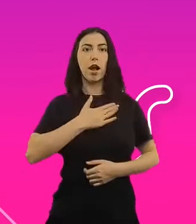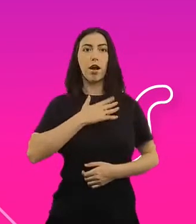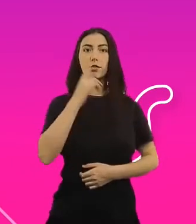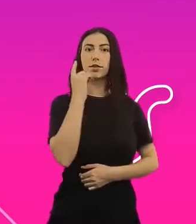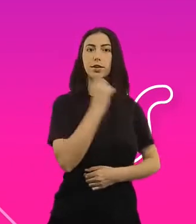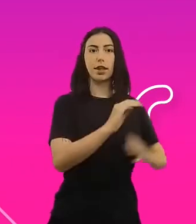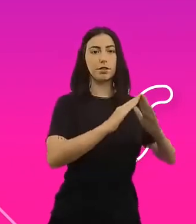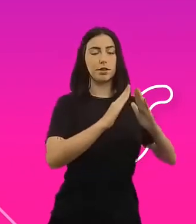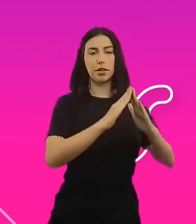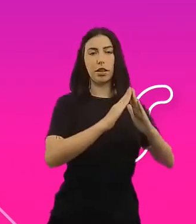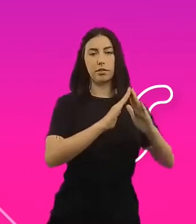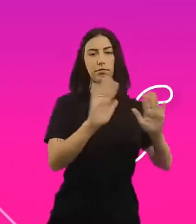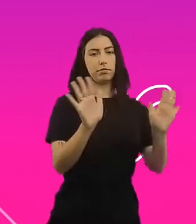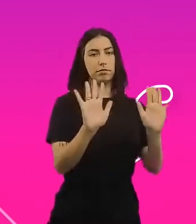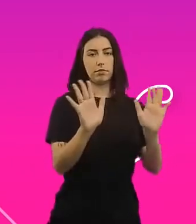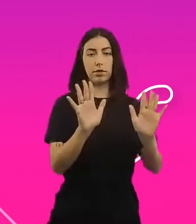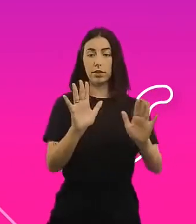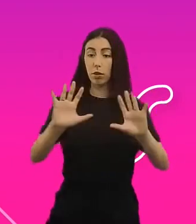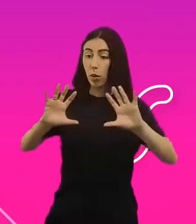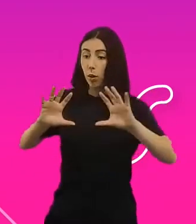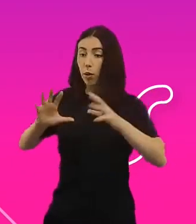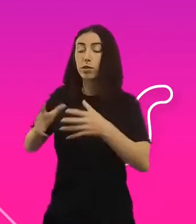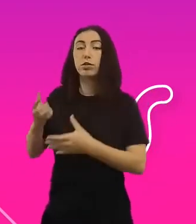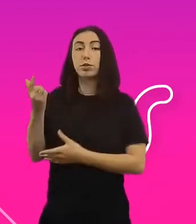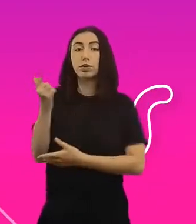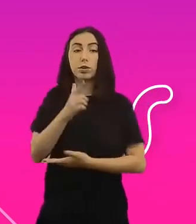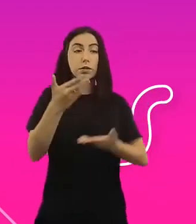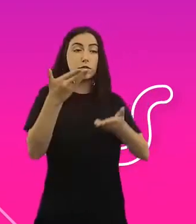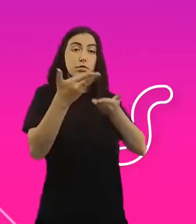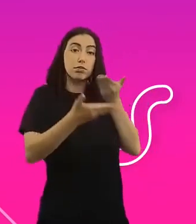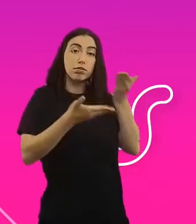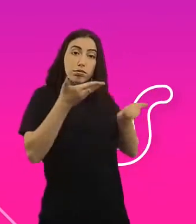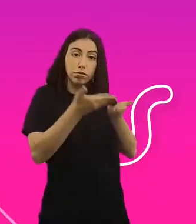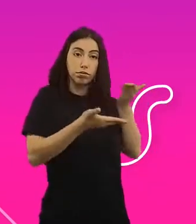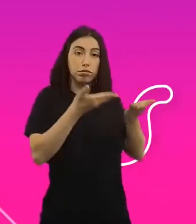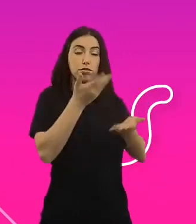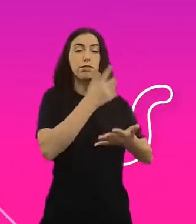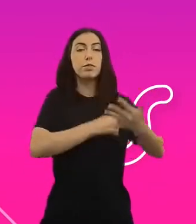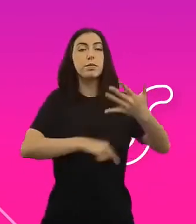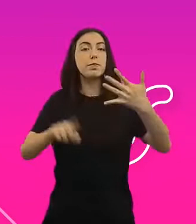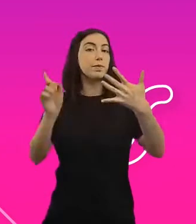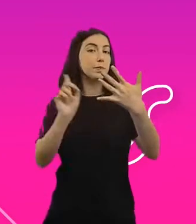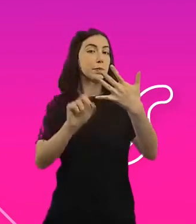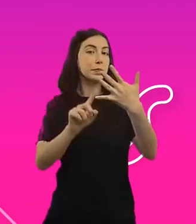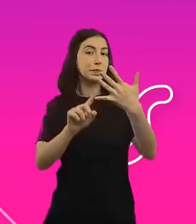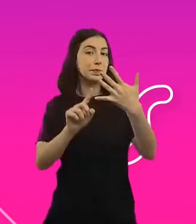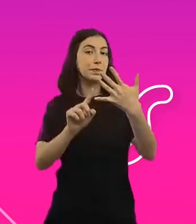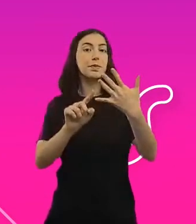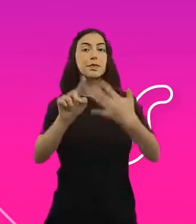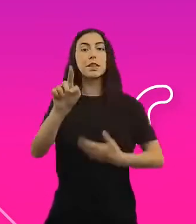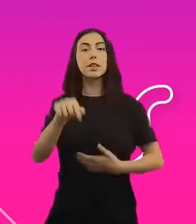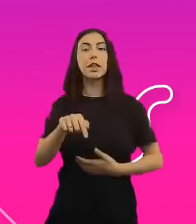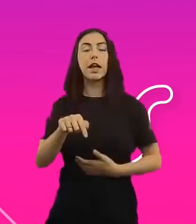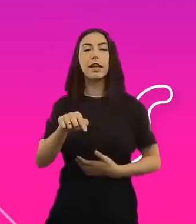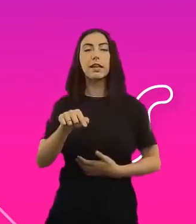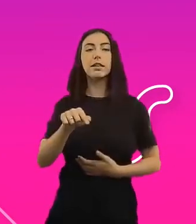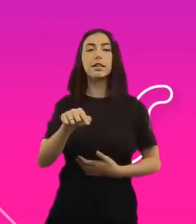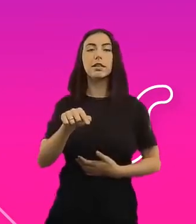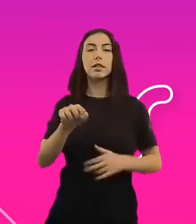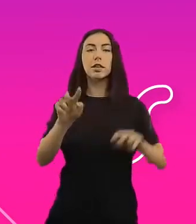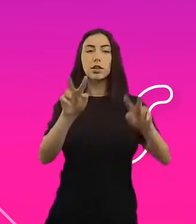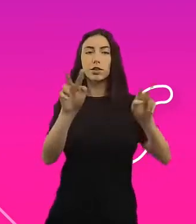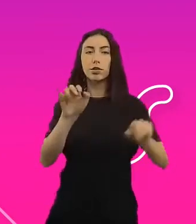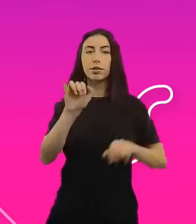tá? E o quinto eixo, que nós chamamos da nossa integridade, é uma parceria